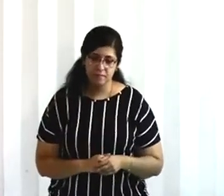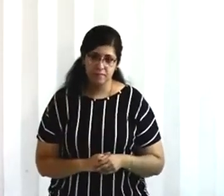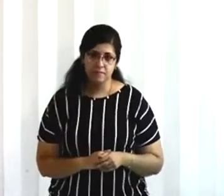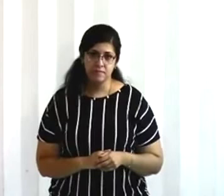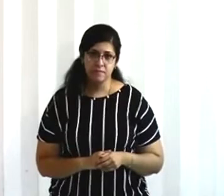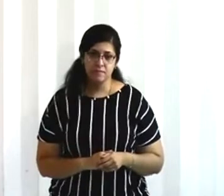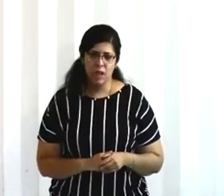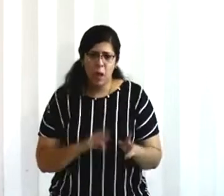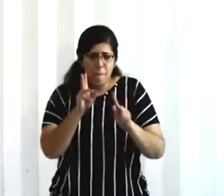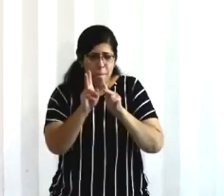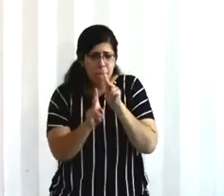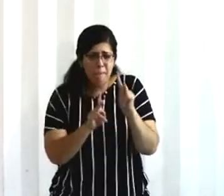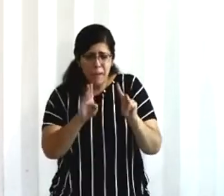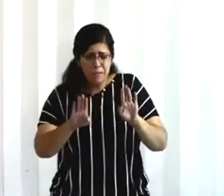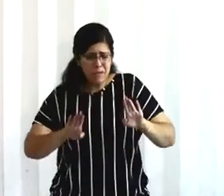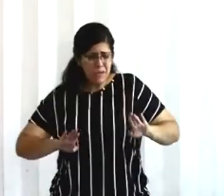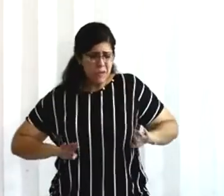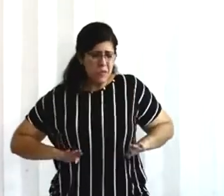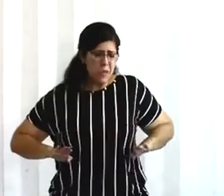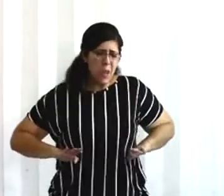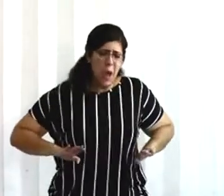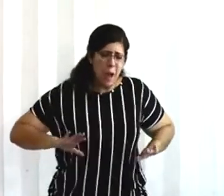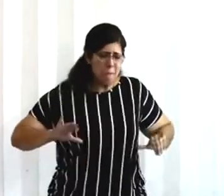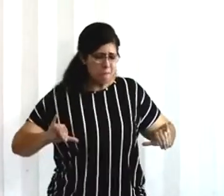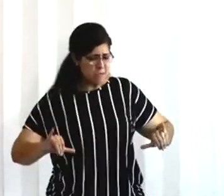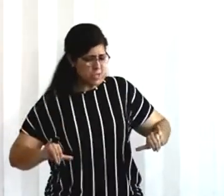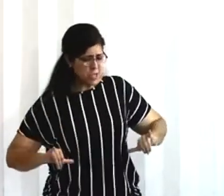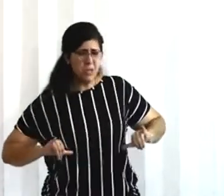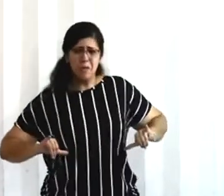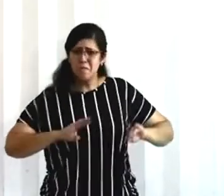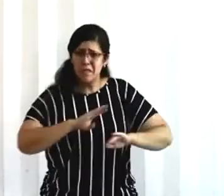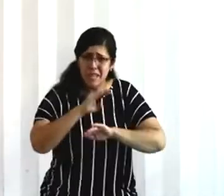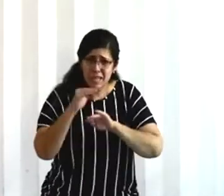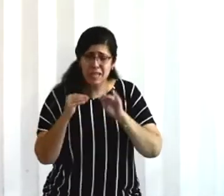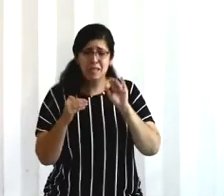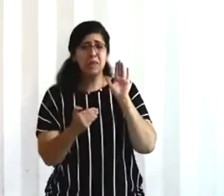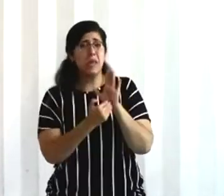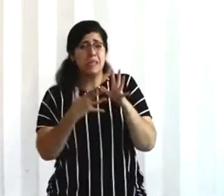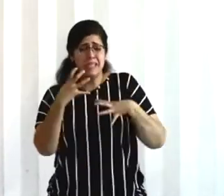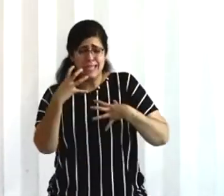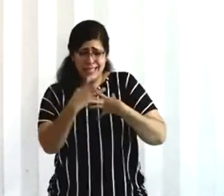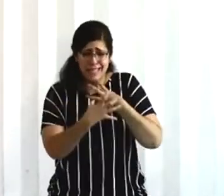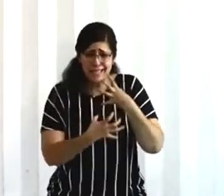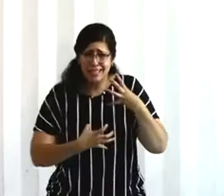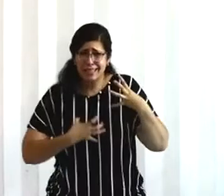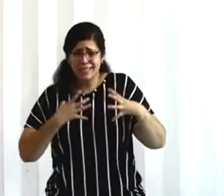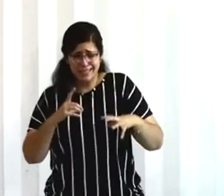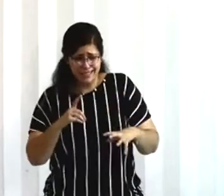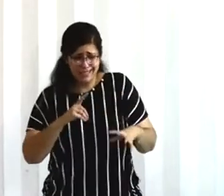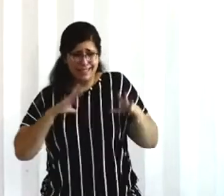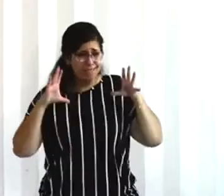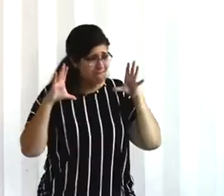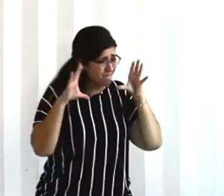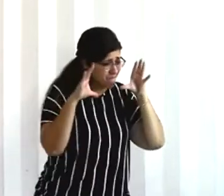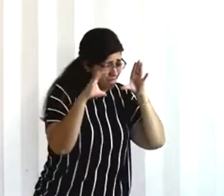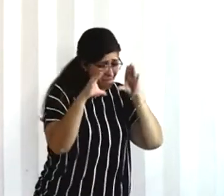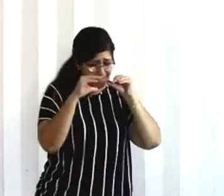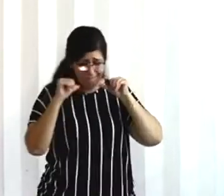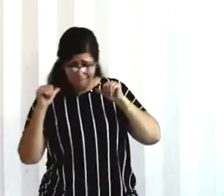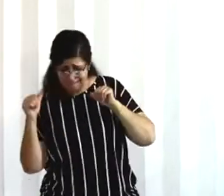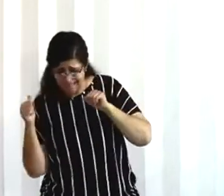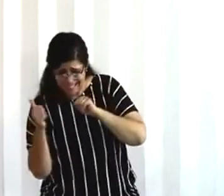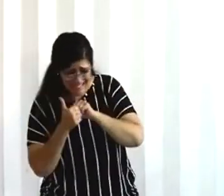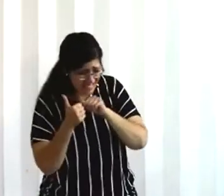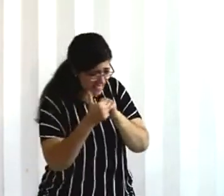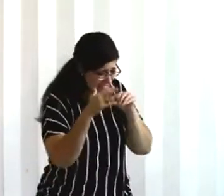oprimidos e famintos, então olharão para a terra e verão angústia, escuridão e assombro, Por